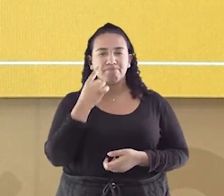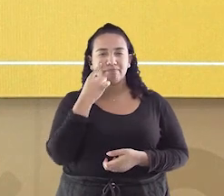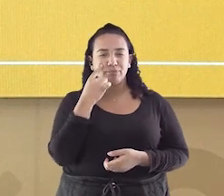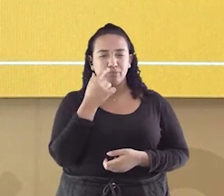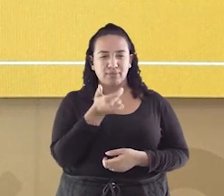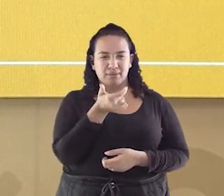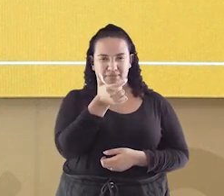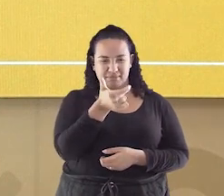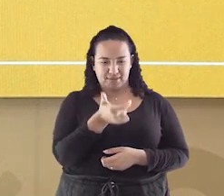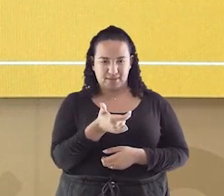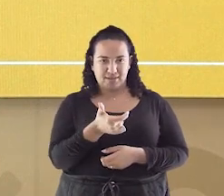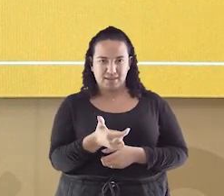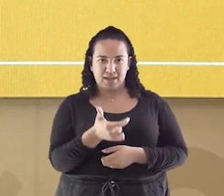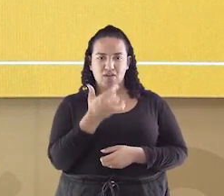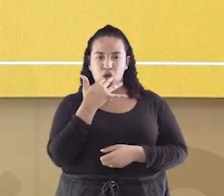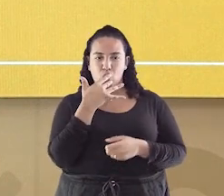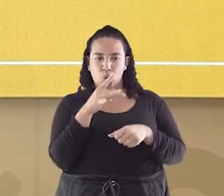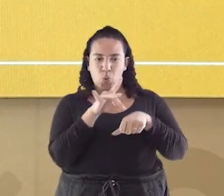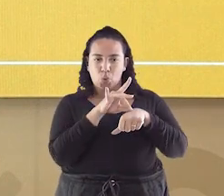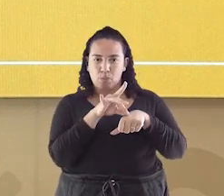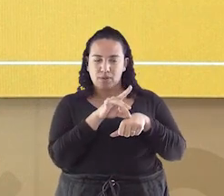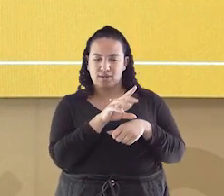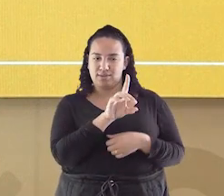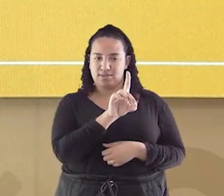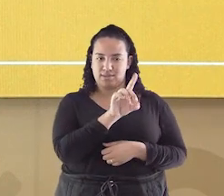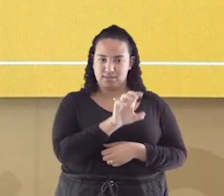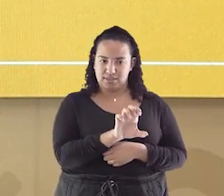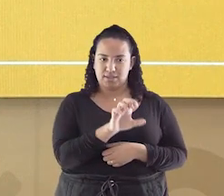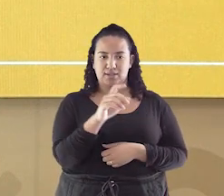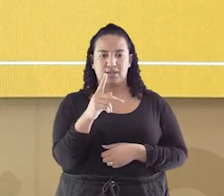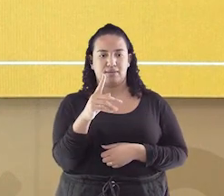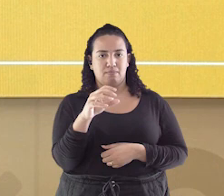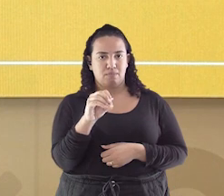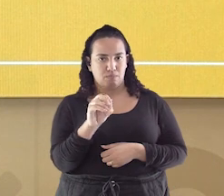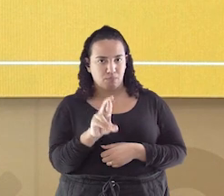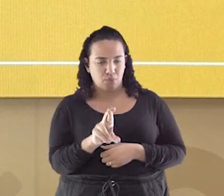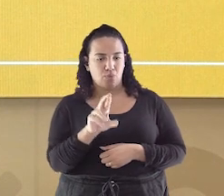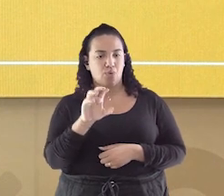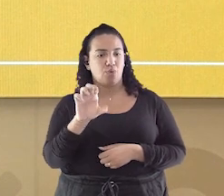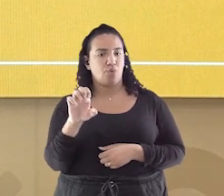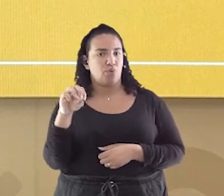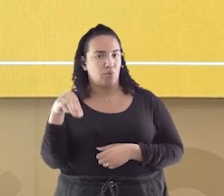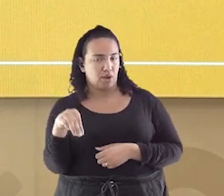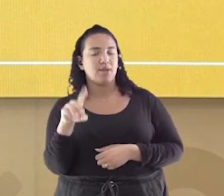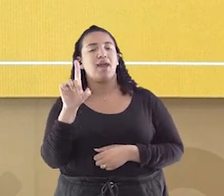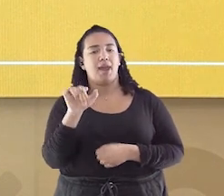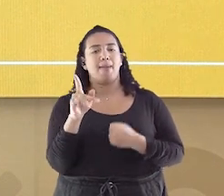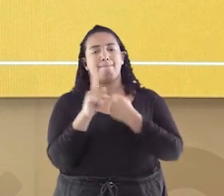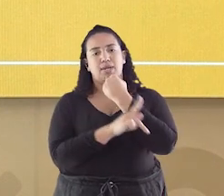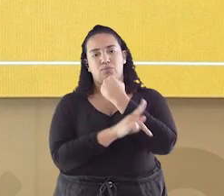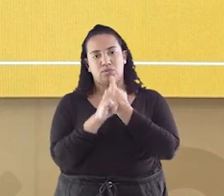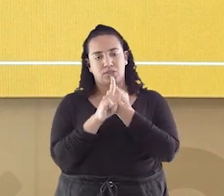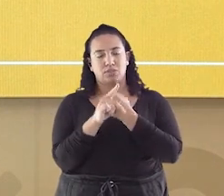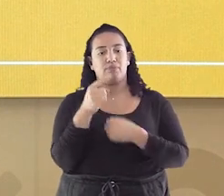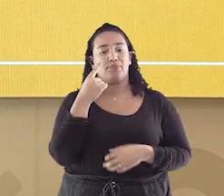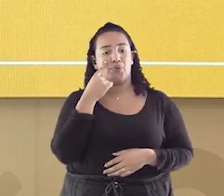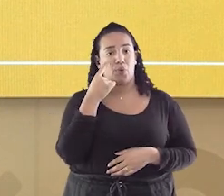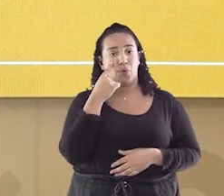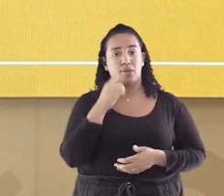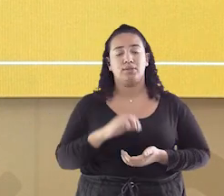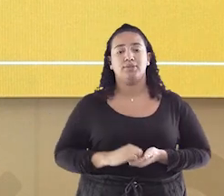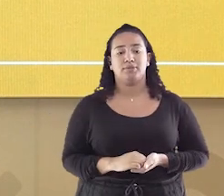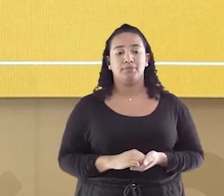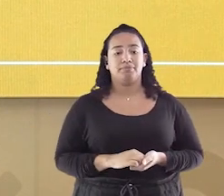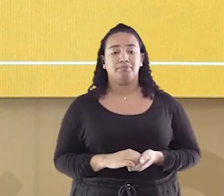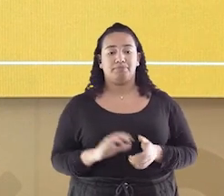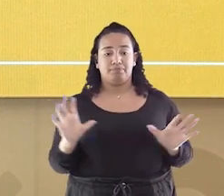Essas palavras que eu destaquei, que estão em negrito, olhem, de, por, em e sem, são preposições.